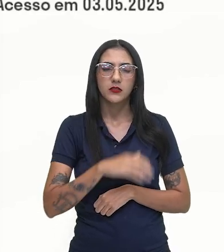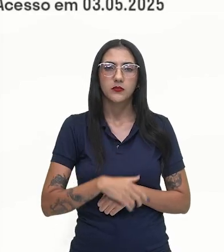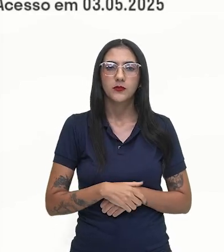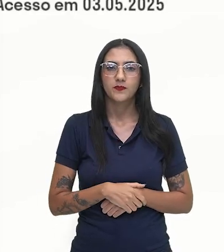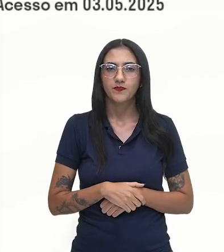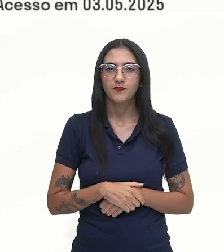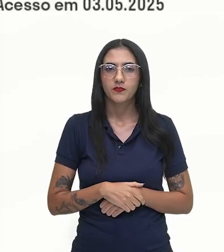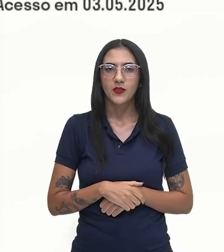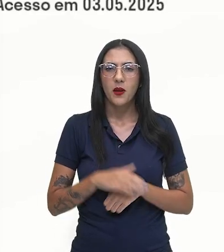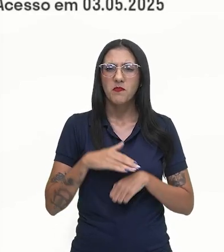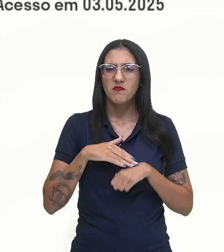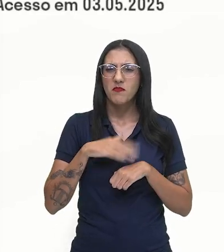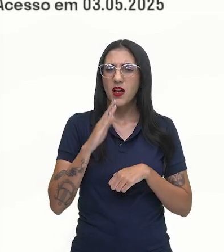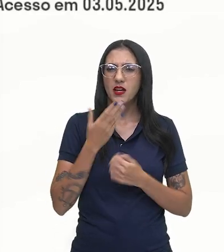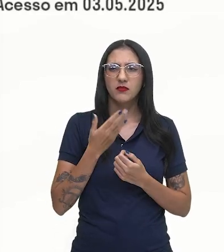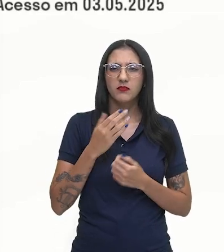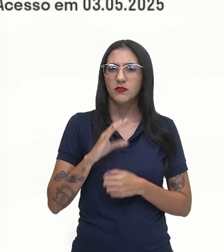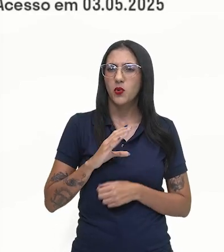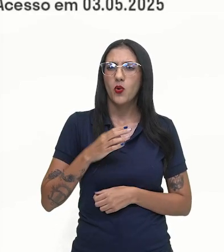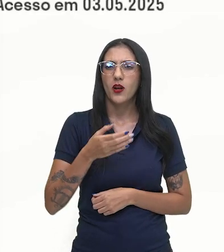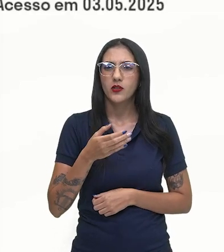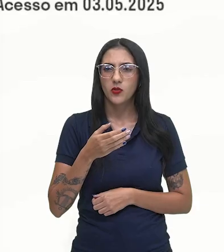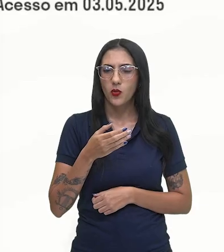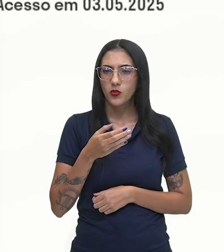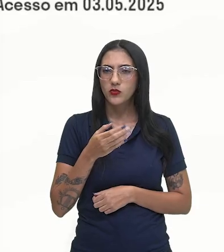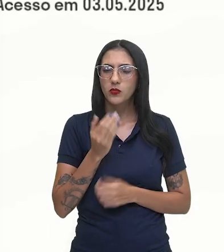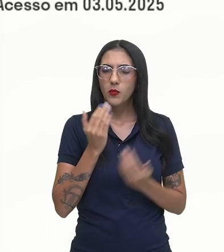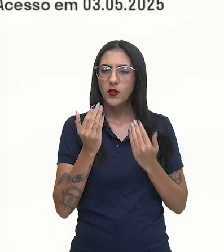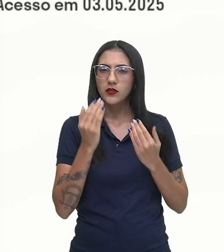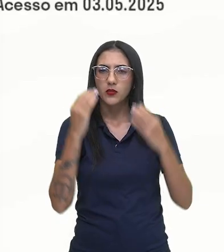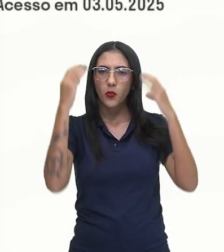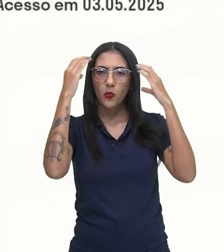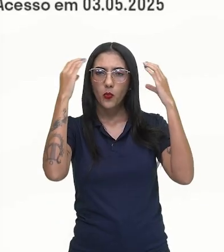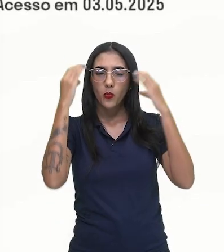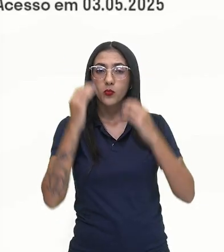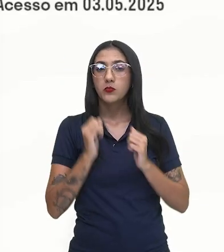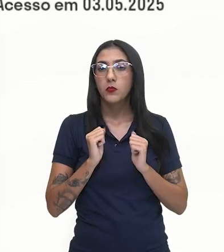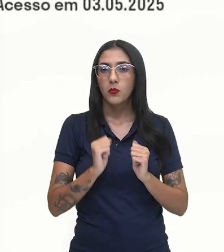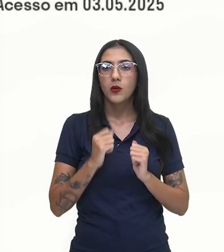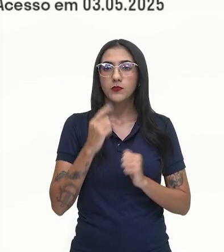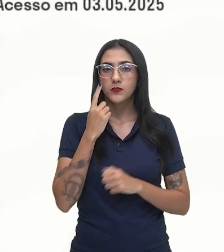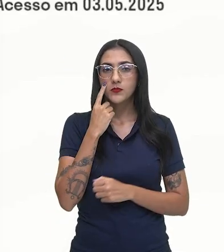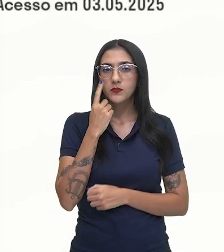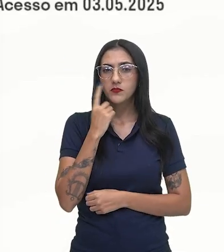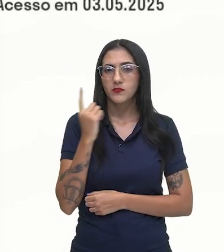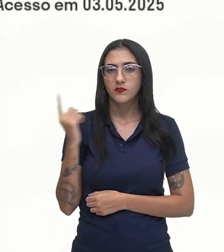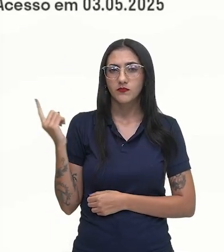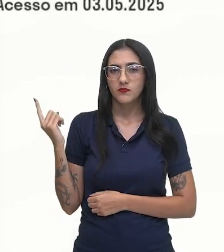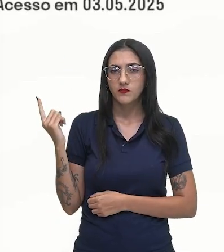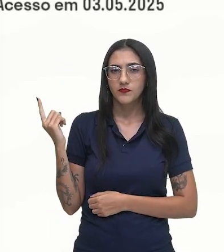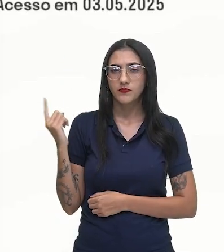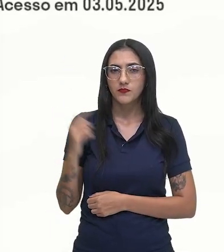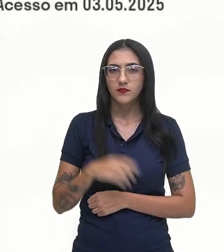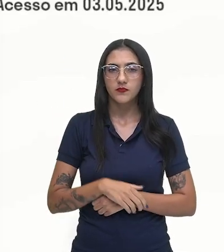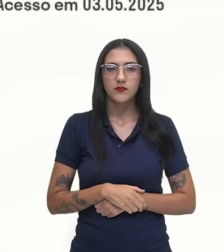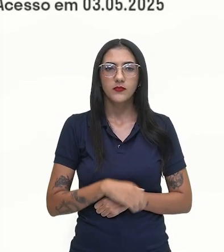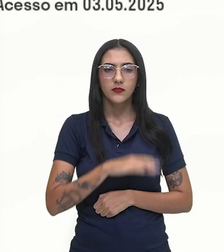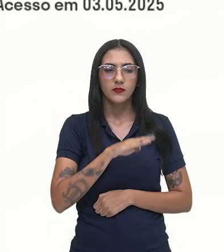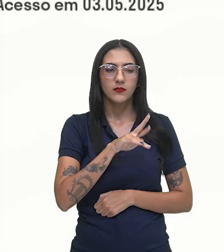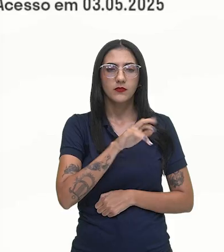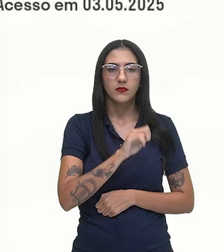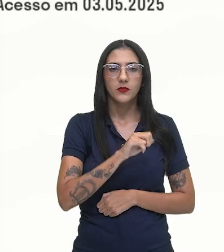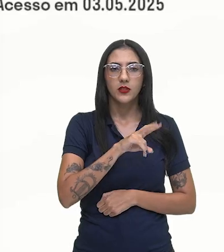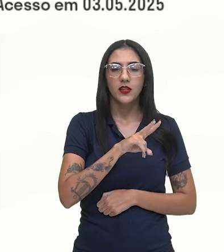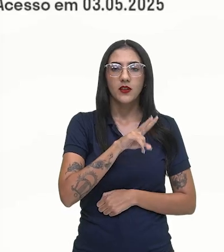mais feroz, mais bravo, né, que um urso, eu ia falar braver. O adjetivo